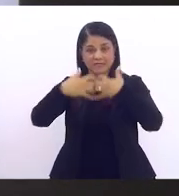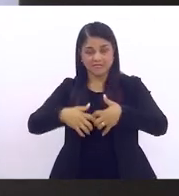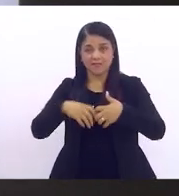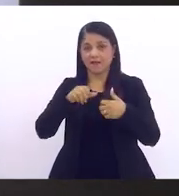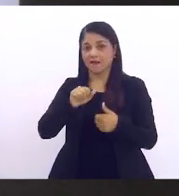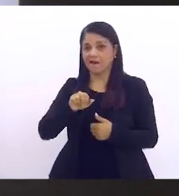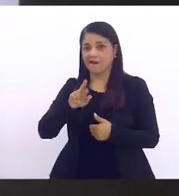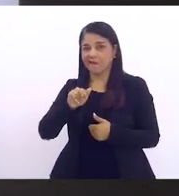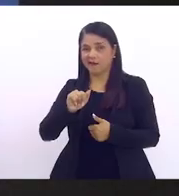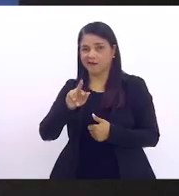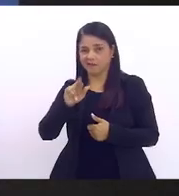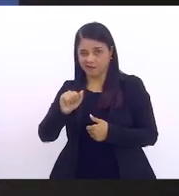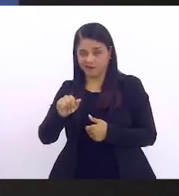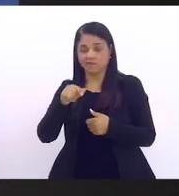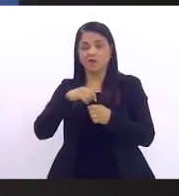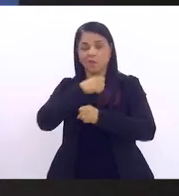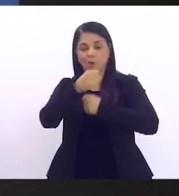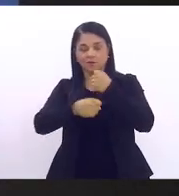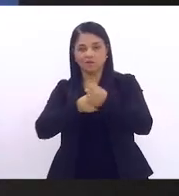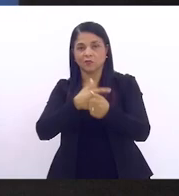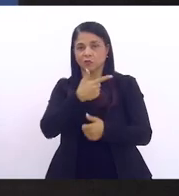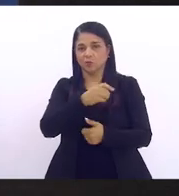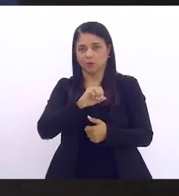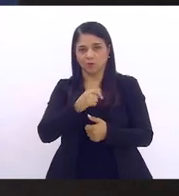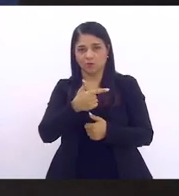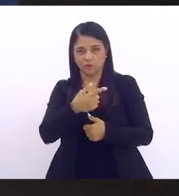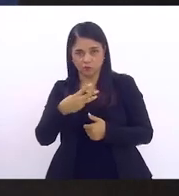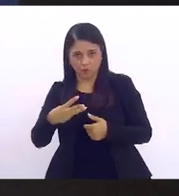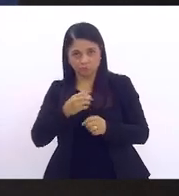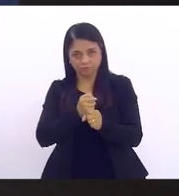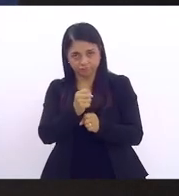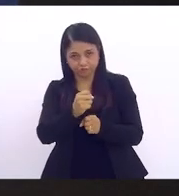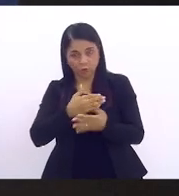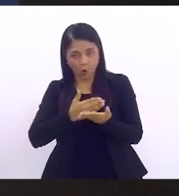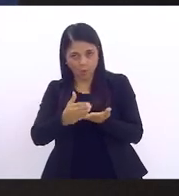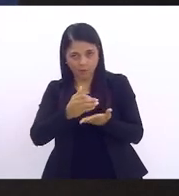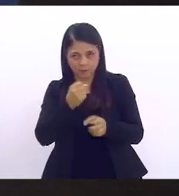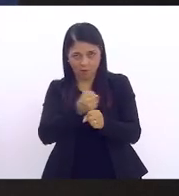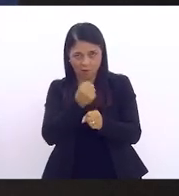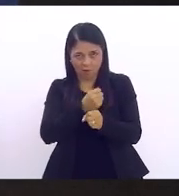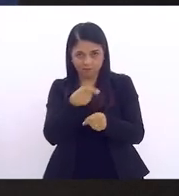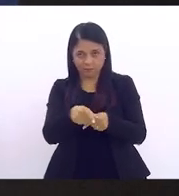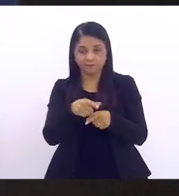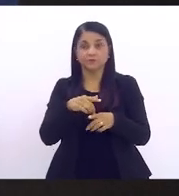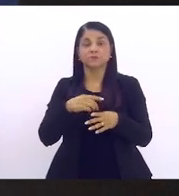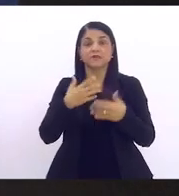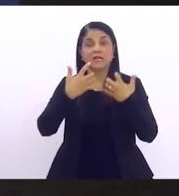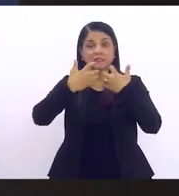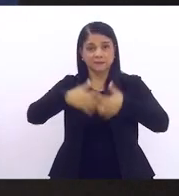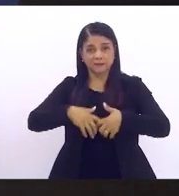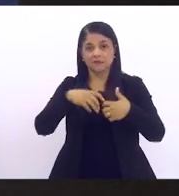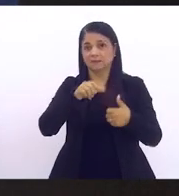2024 o ano que vem tá aí só trazendo grandes números aqui das Serra das Araras aí aqui deputados eu já deixo aqui